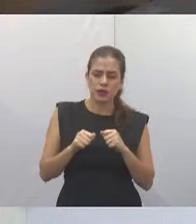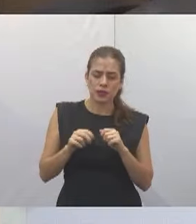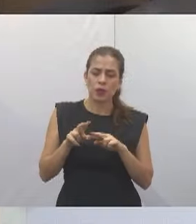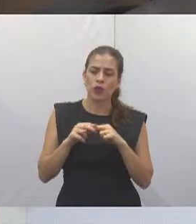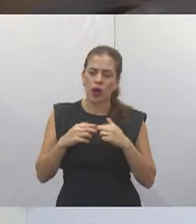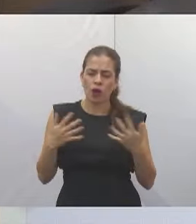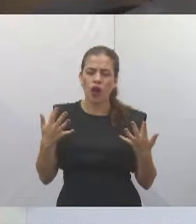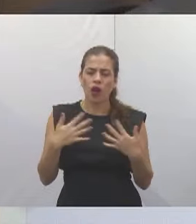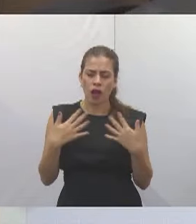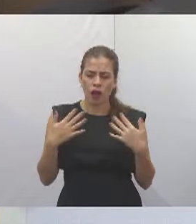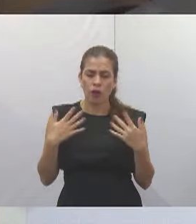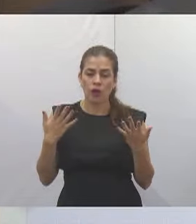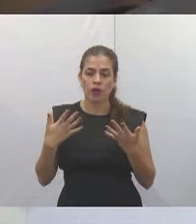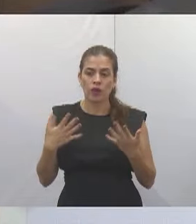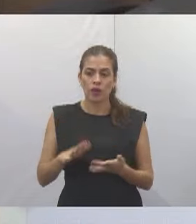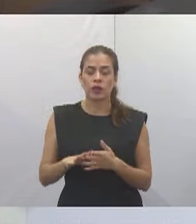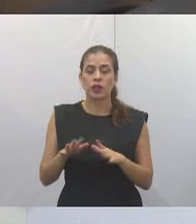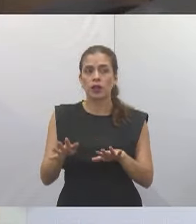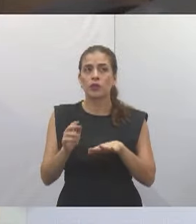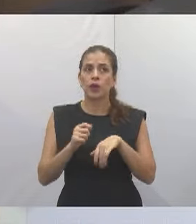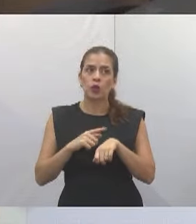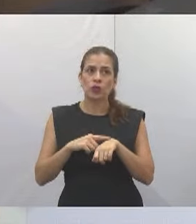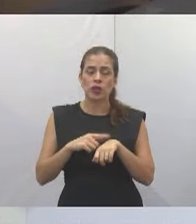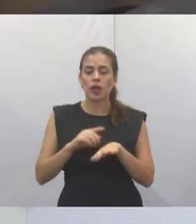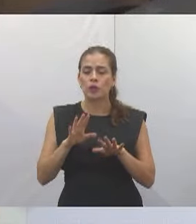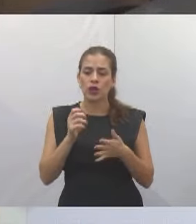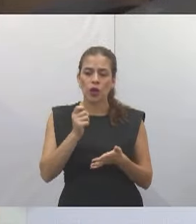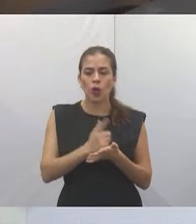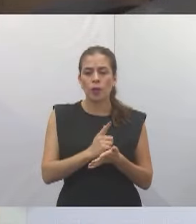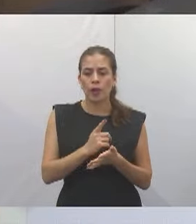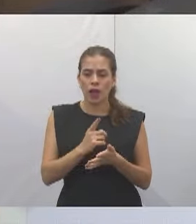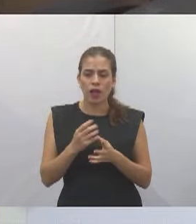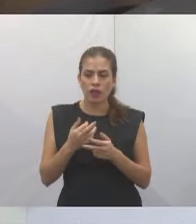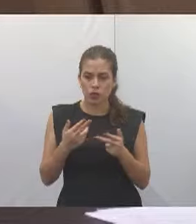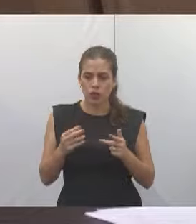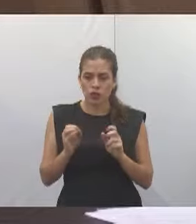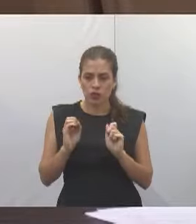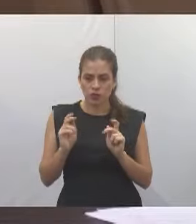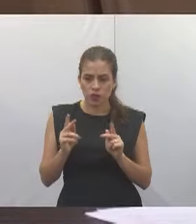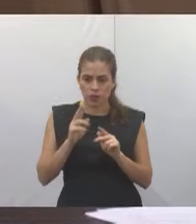uma questão só de tempo e deles fazerem a compra. Está respondido?